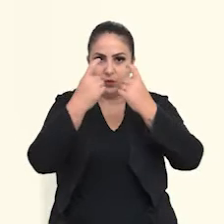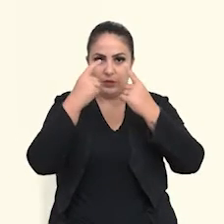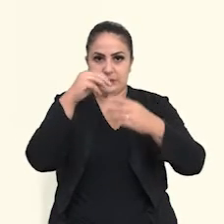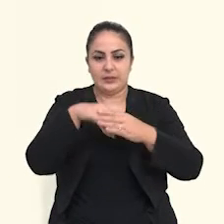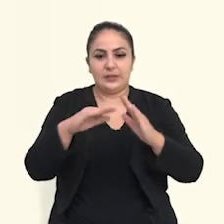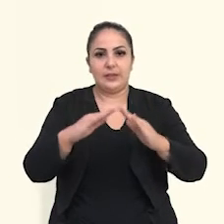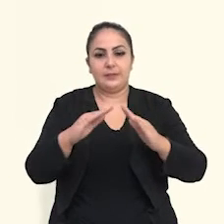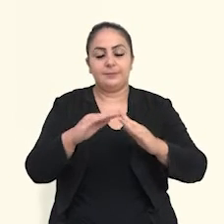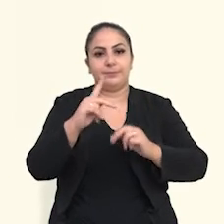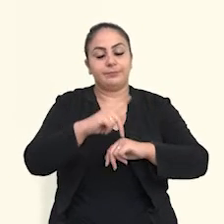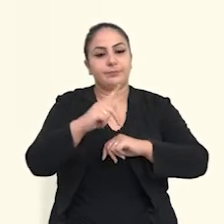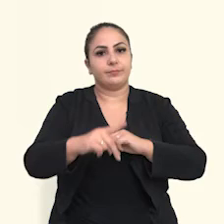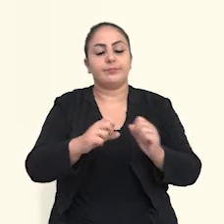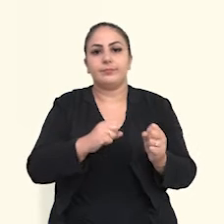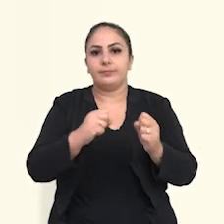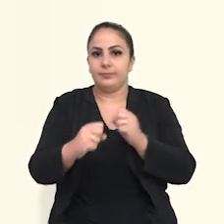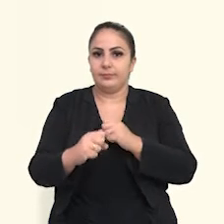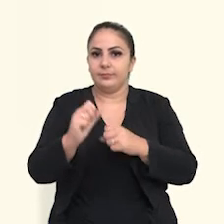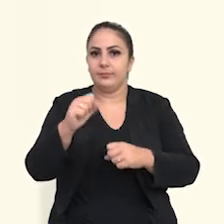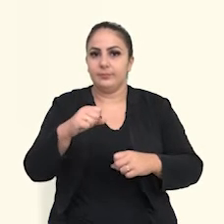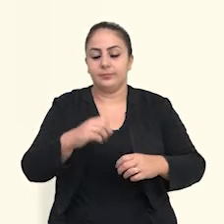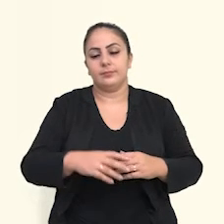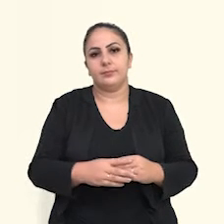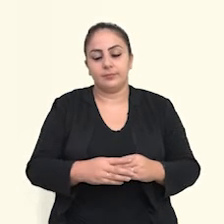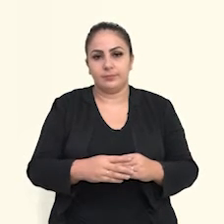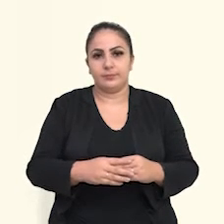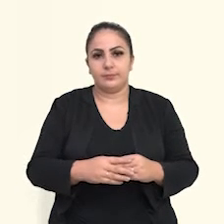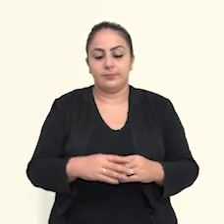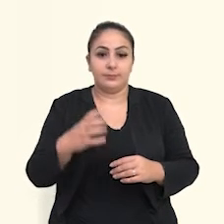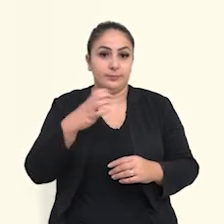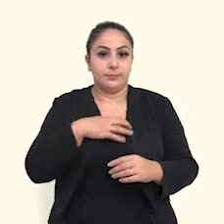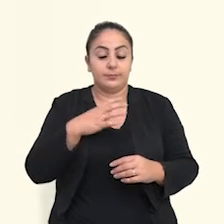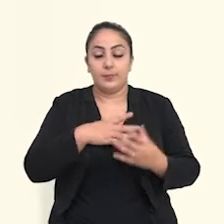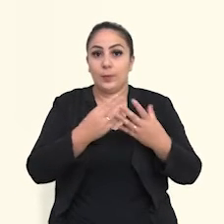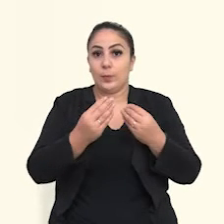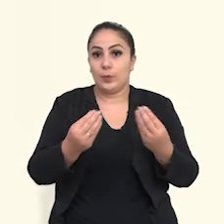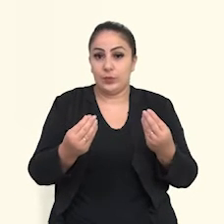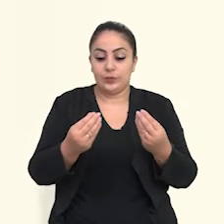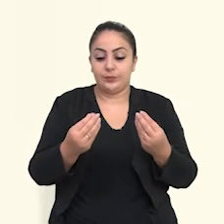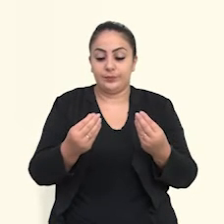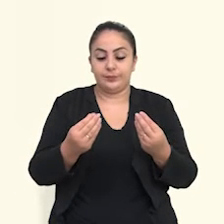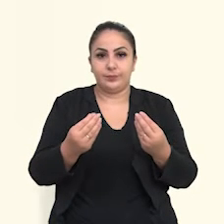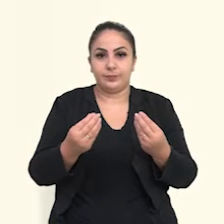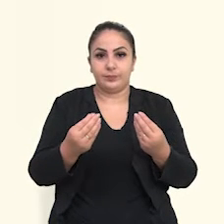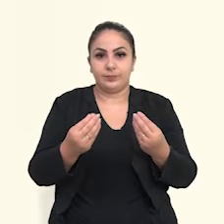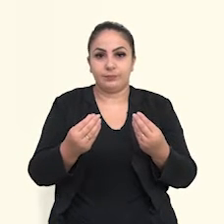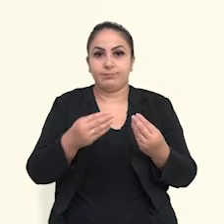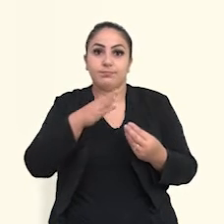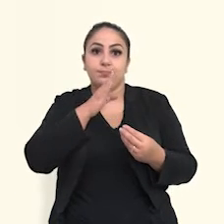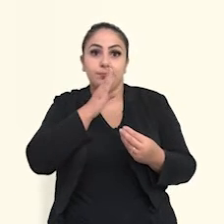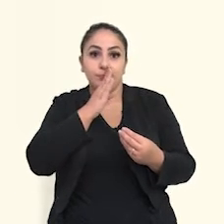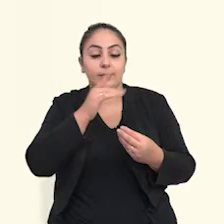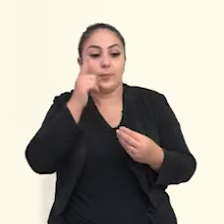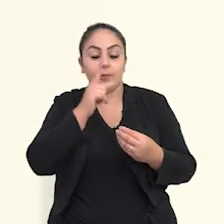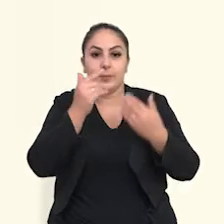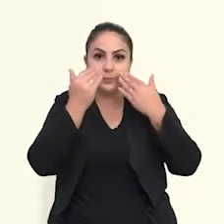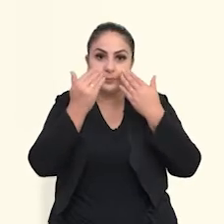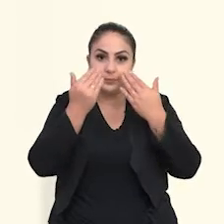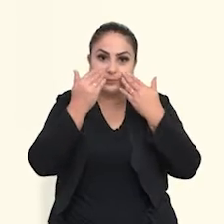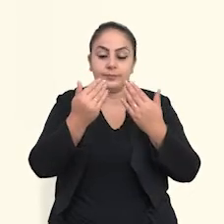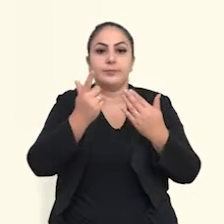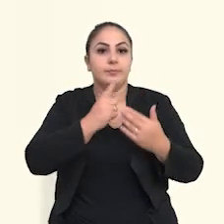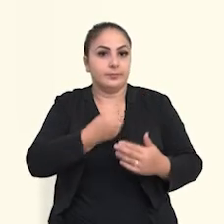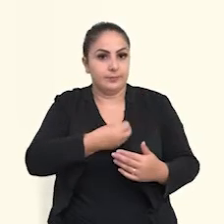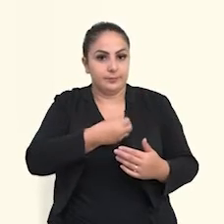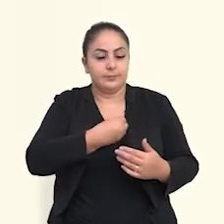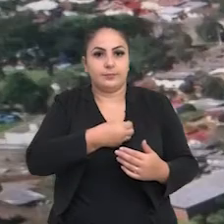Que essa passofundense, ela possa, de uma forma muito discreta,